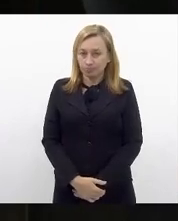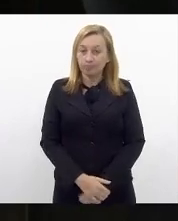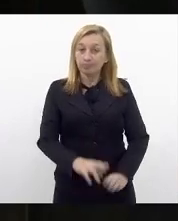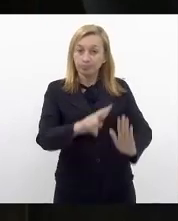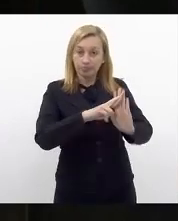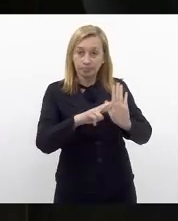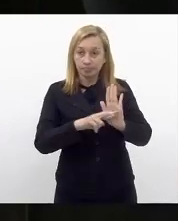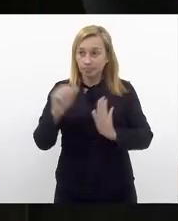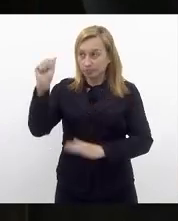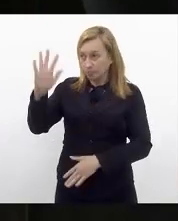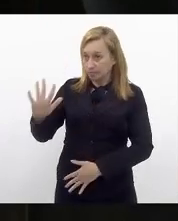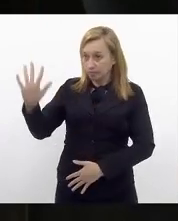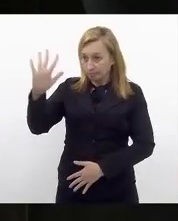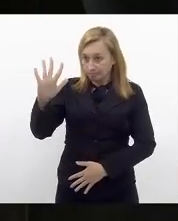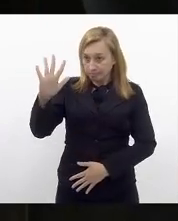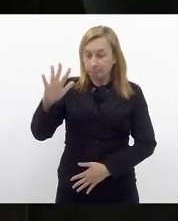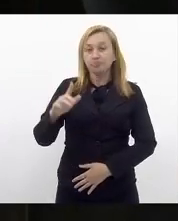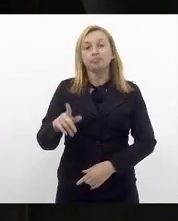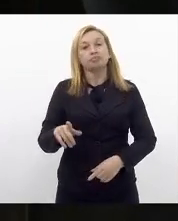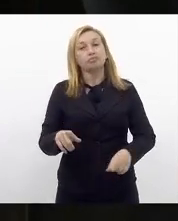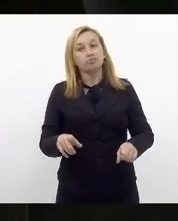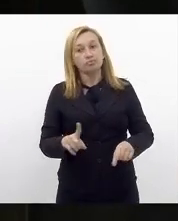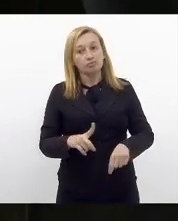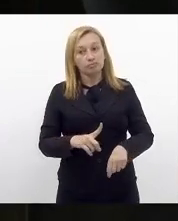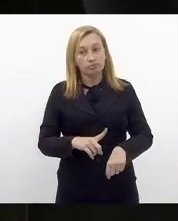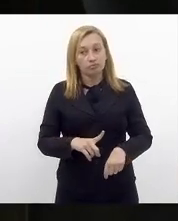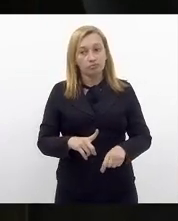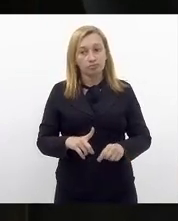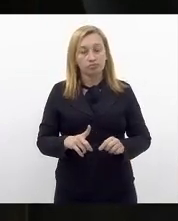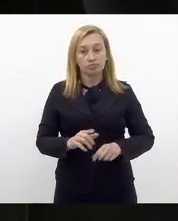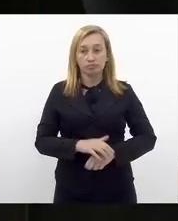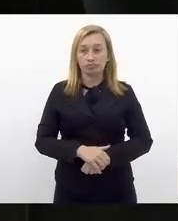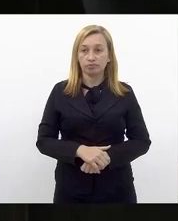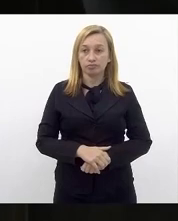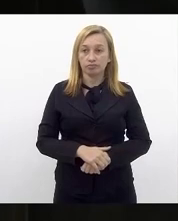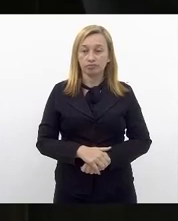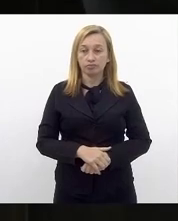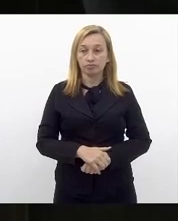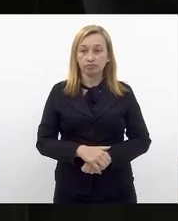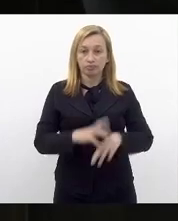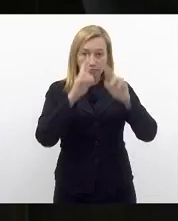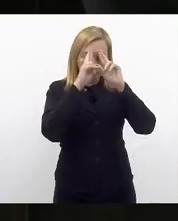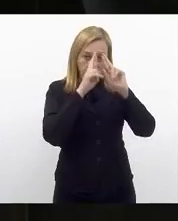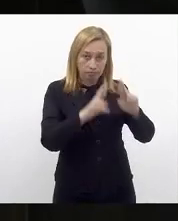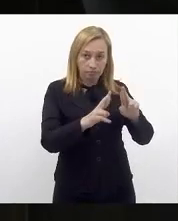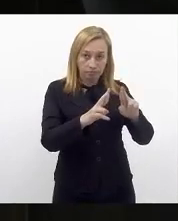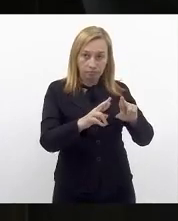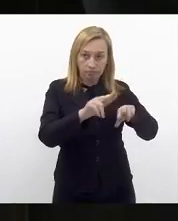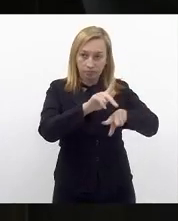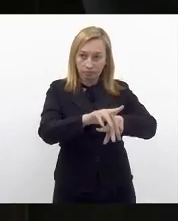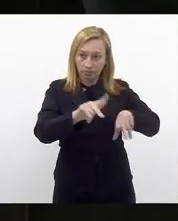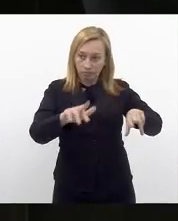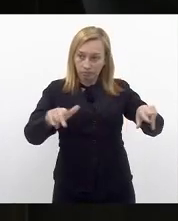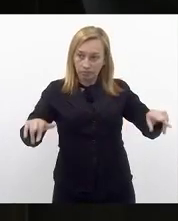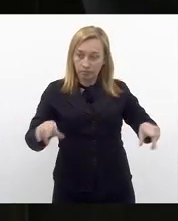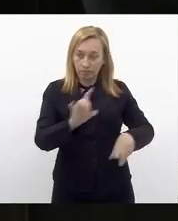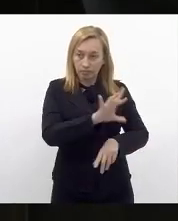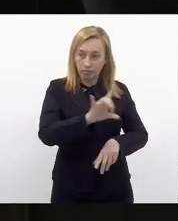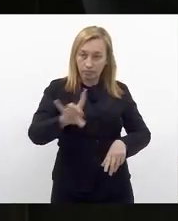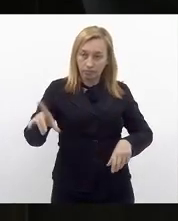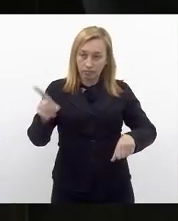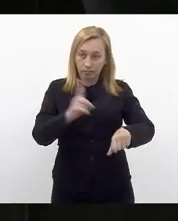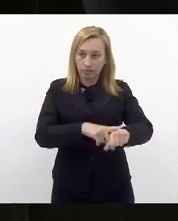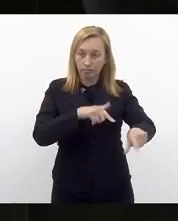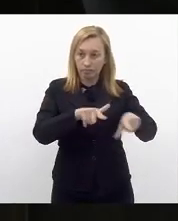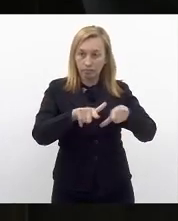regras Gerais e ao mesmo tempo respeitar as pessoas idade cara da carreira é a